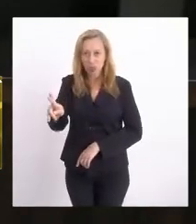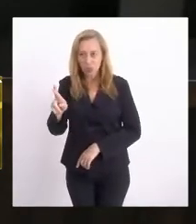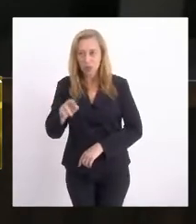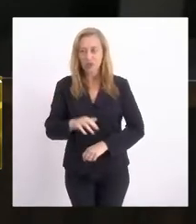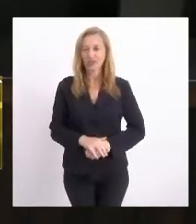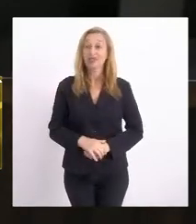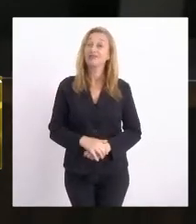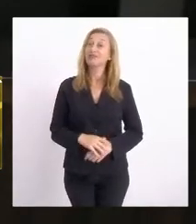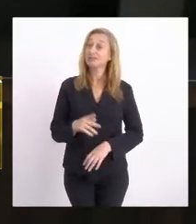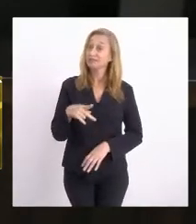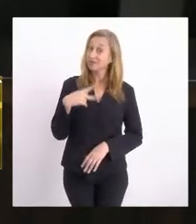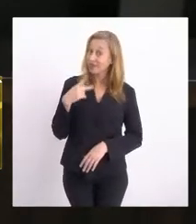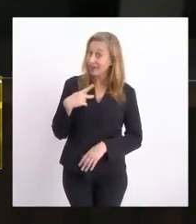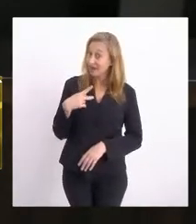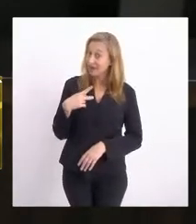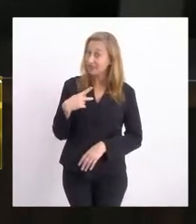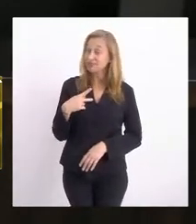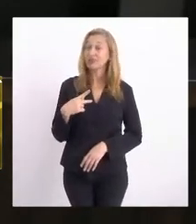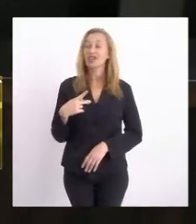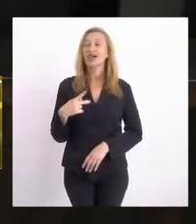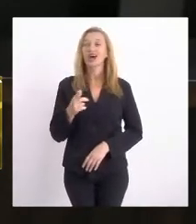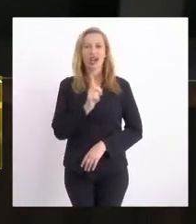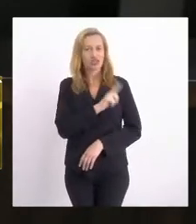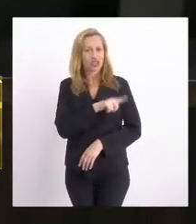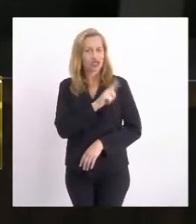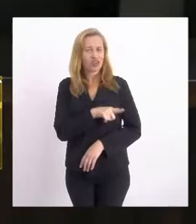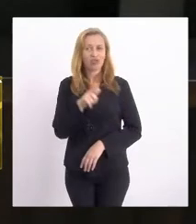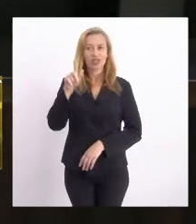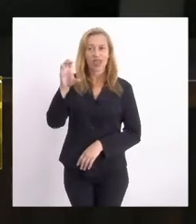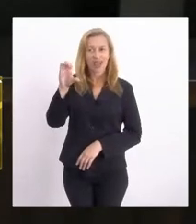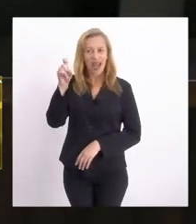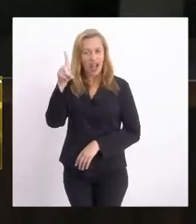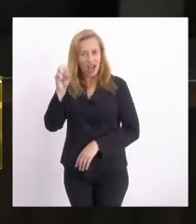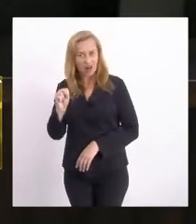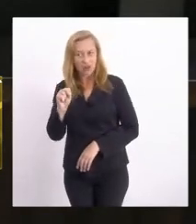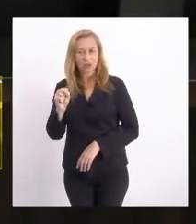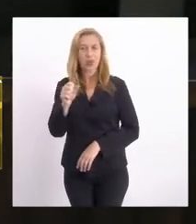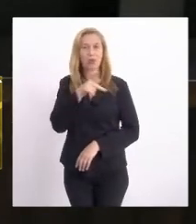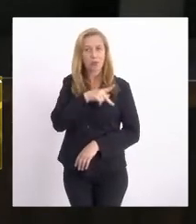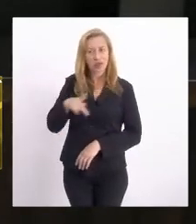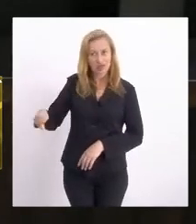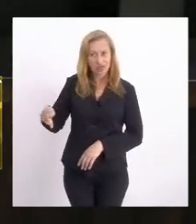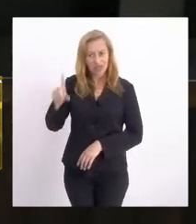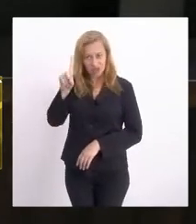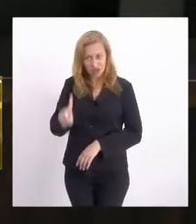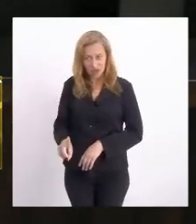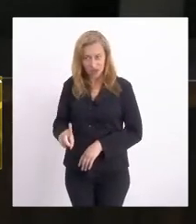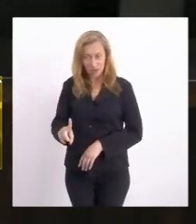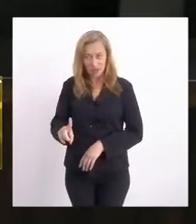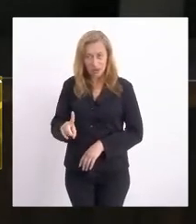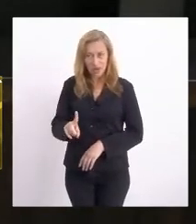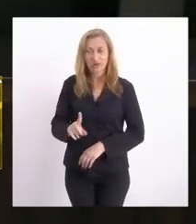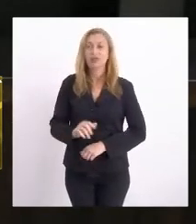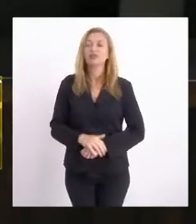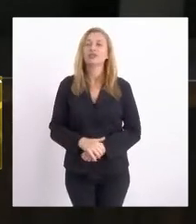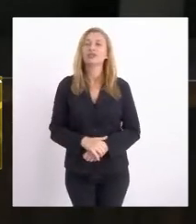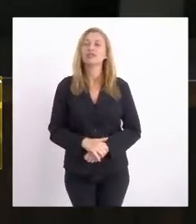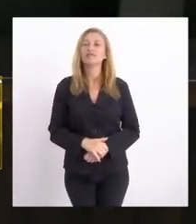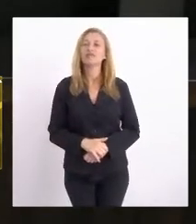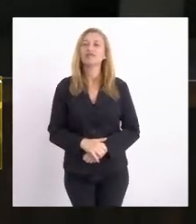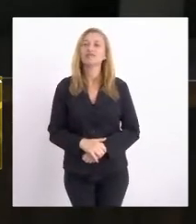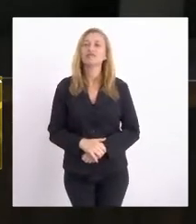Vale registrar que a gestão de Carlos Brito como diretor-presidente à frente da embratur